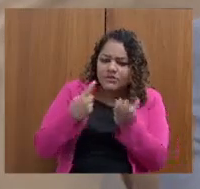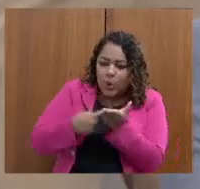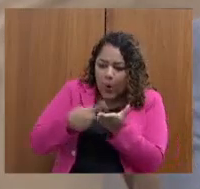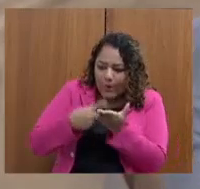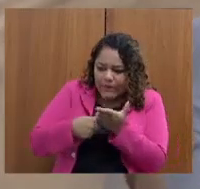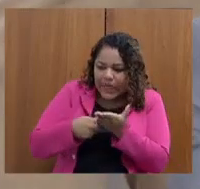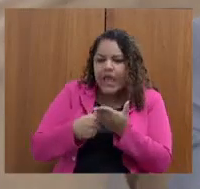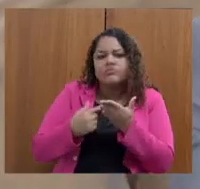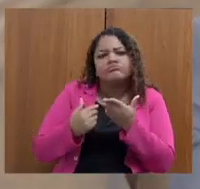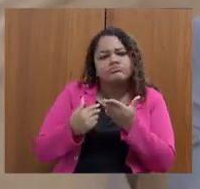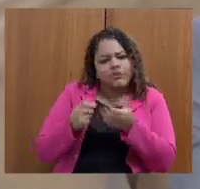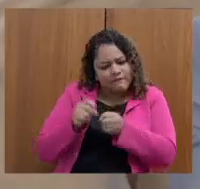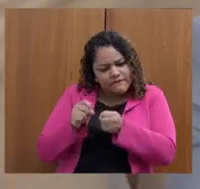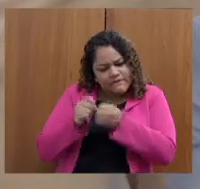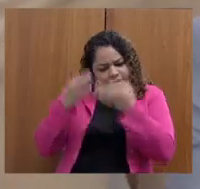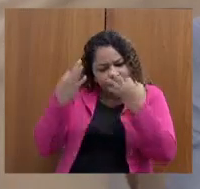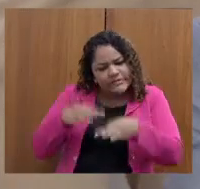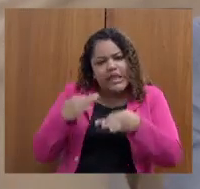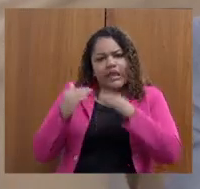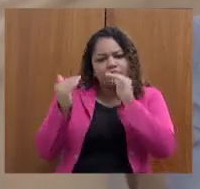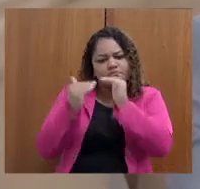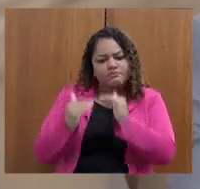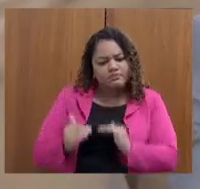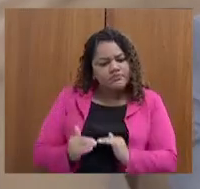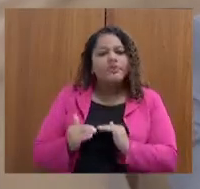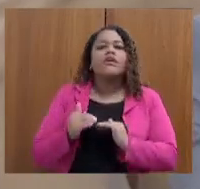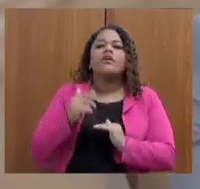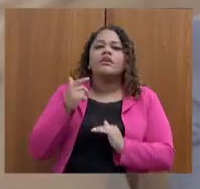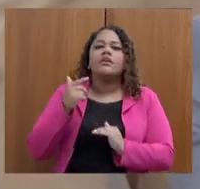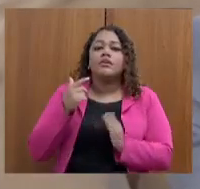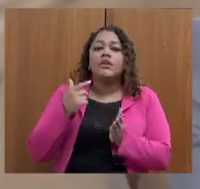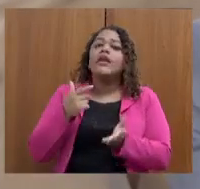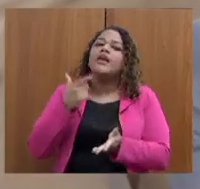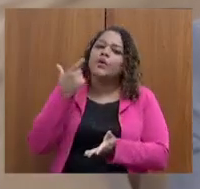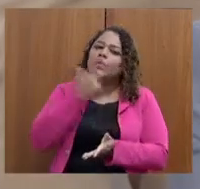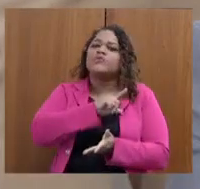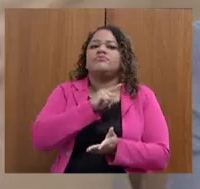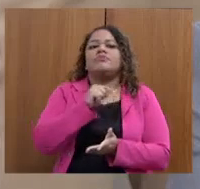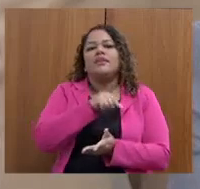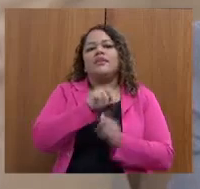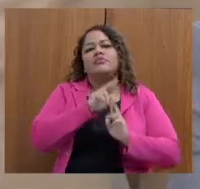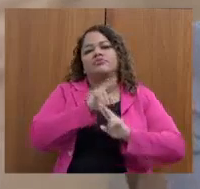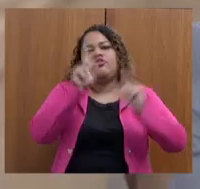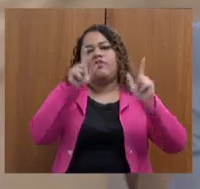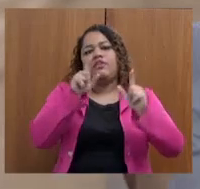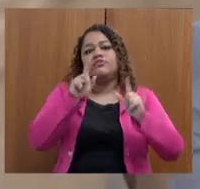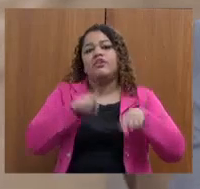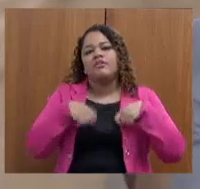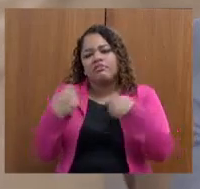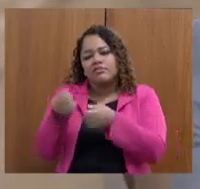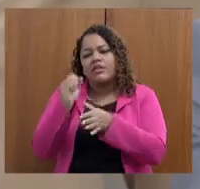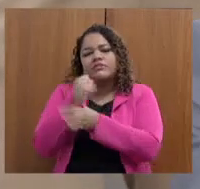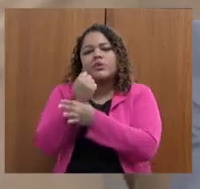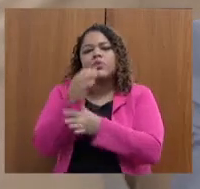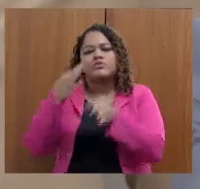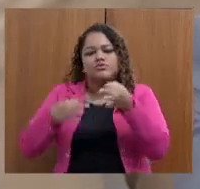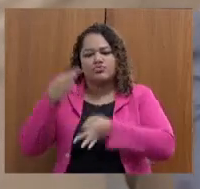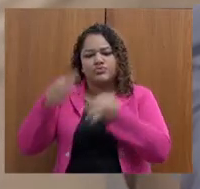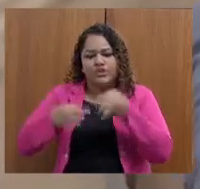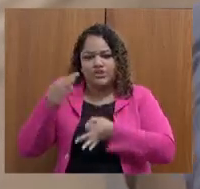é posto nos Protocolos de intenção e esse que é o diferencial ao cumprir ao dar segurança jurídica e previsibilidade